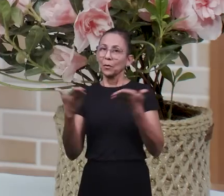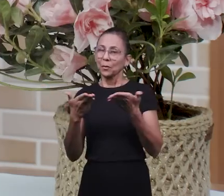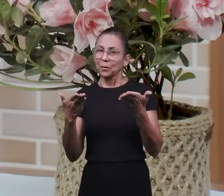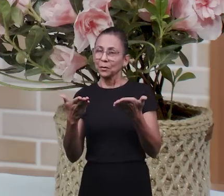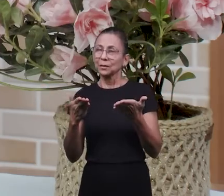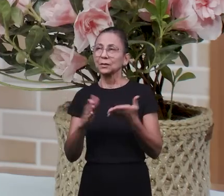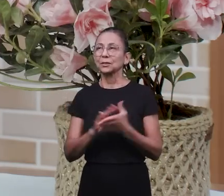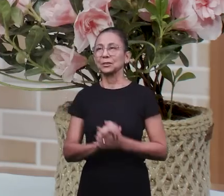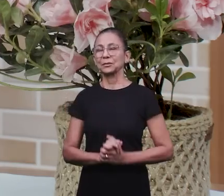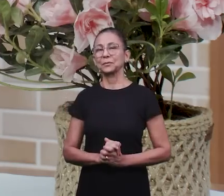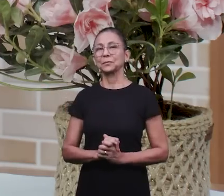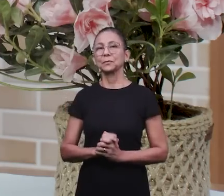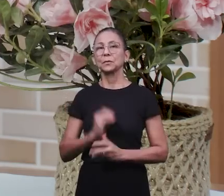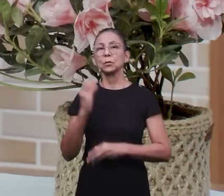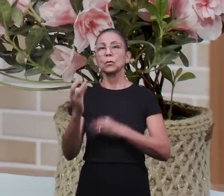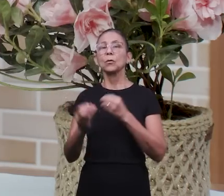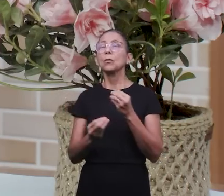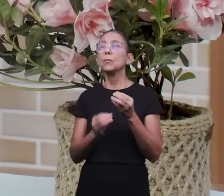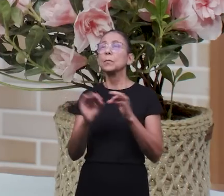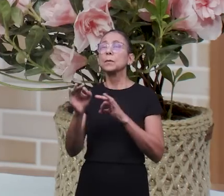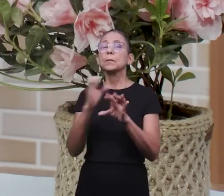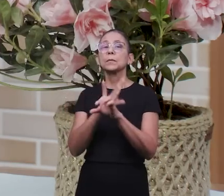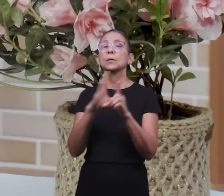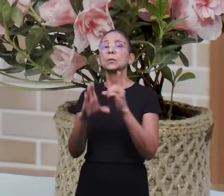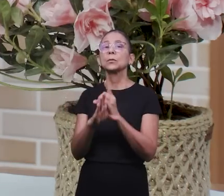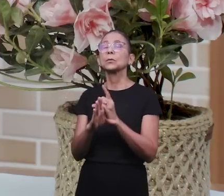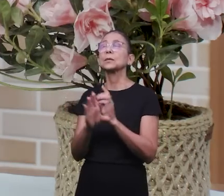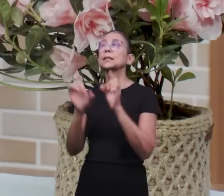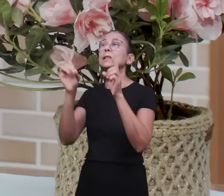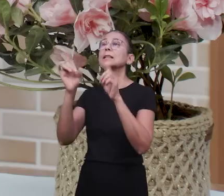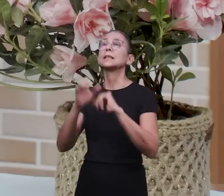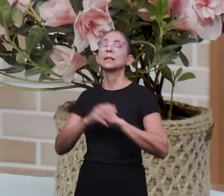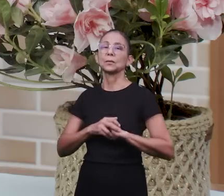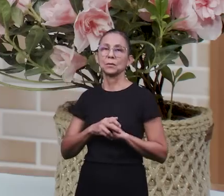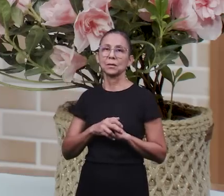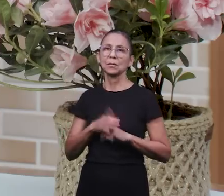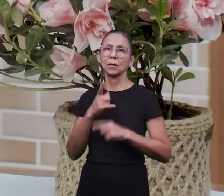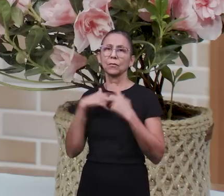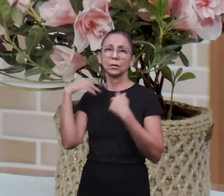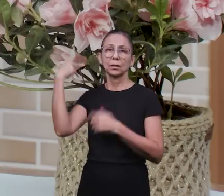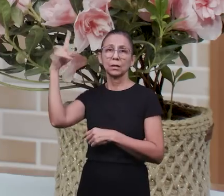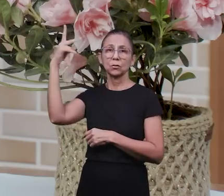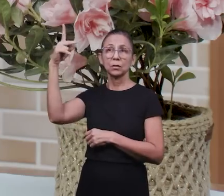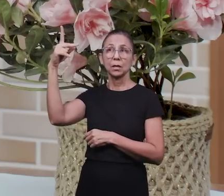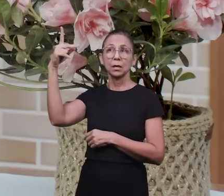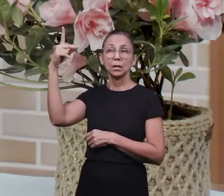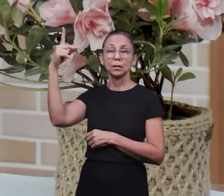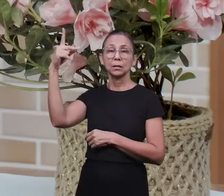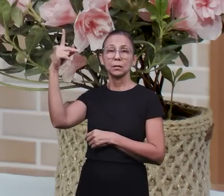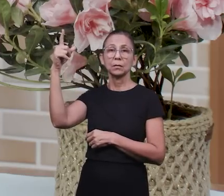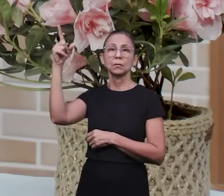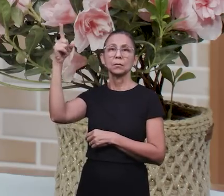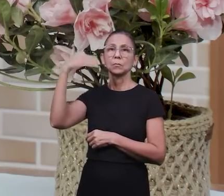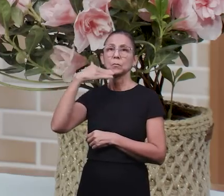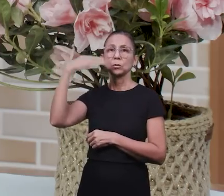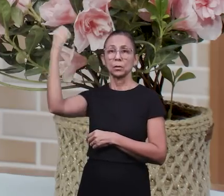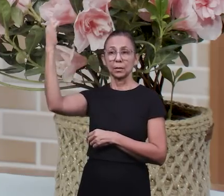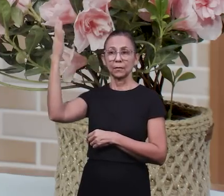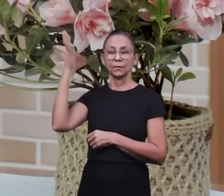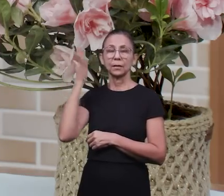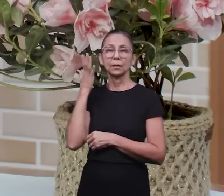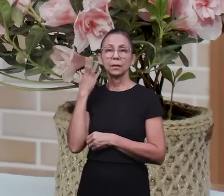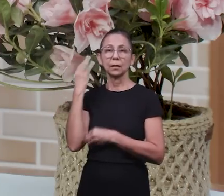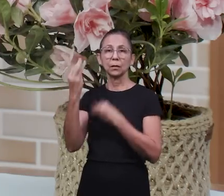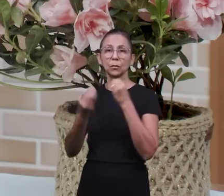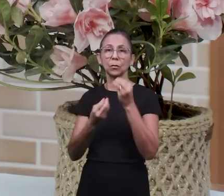perguntar antes a Ele próprio, a Deus próprio, quais as orientações que o Senhor tem para o culto. E o